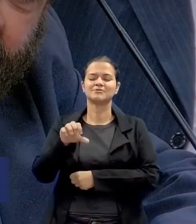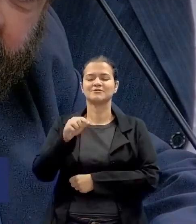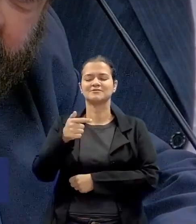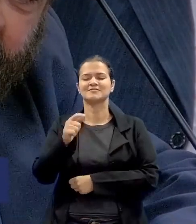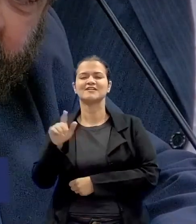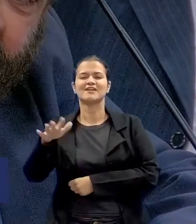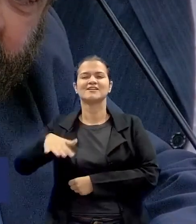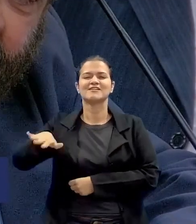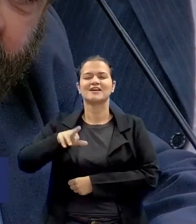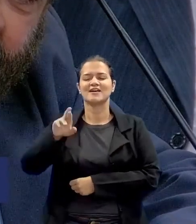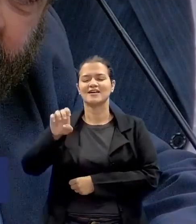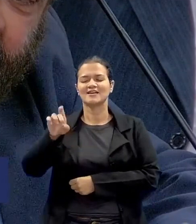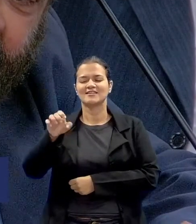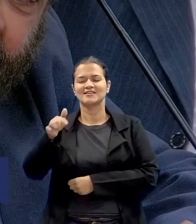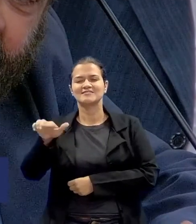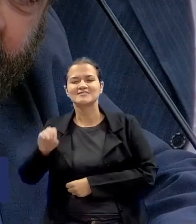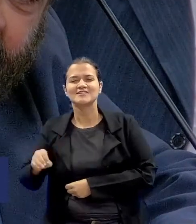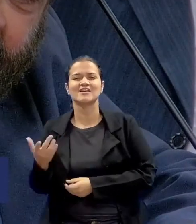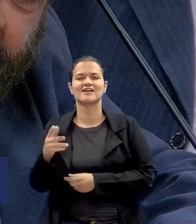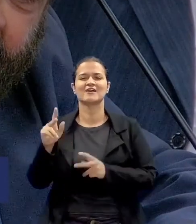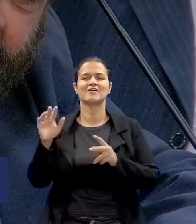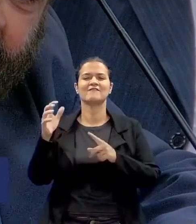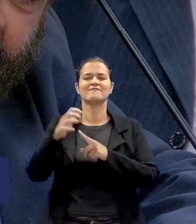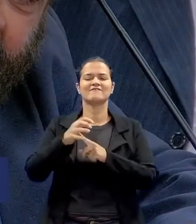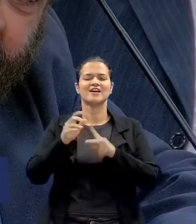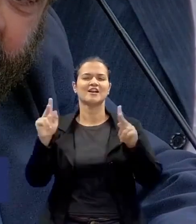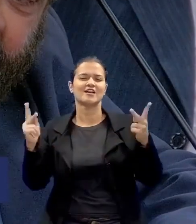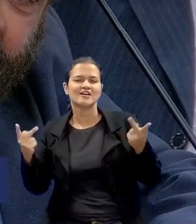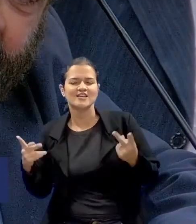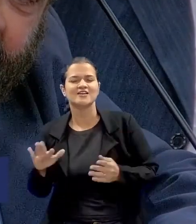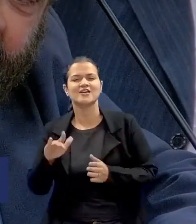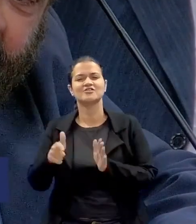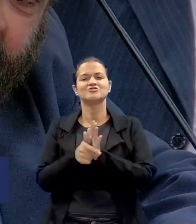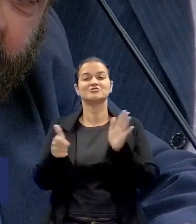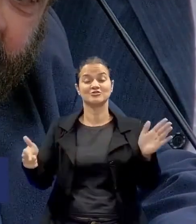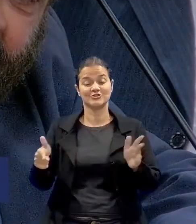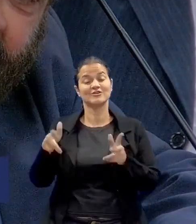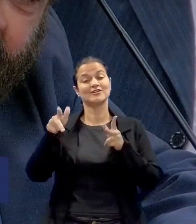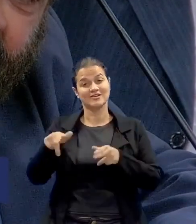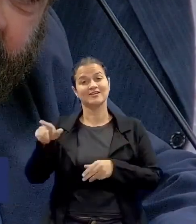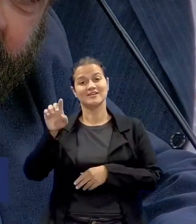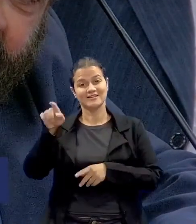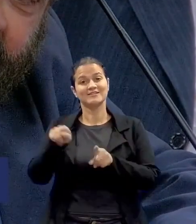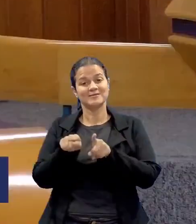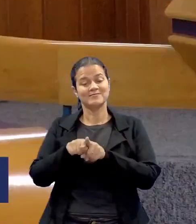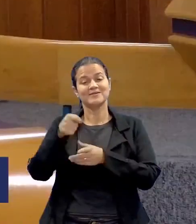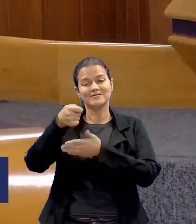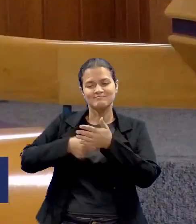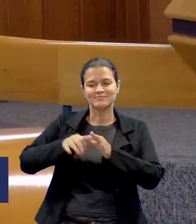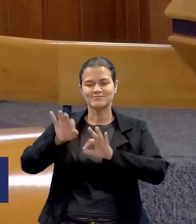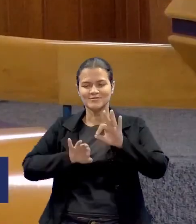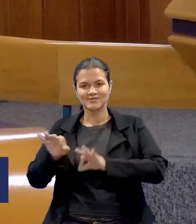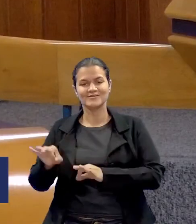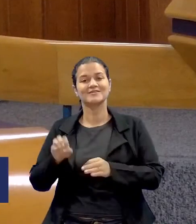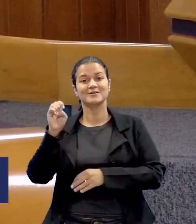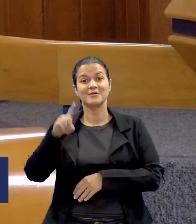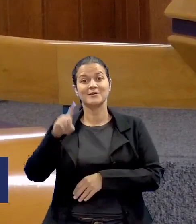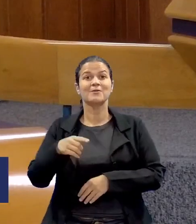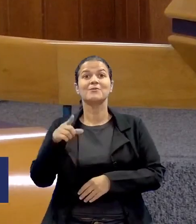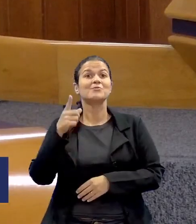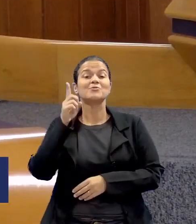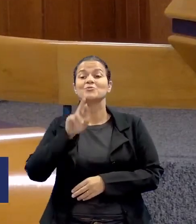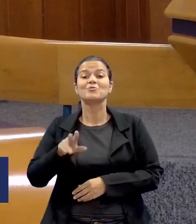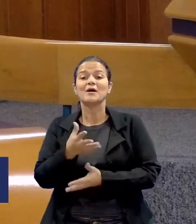Redenção, é Feira Hippie, é o Opalão, é o jornal do qual também ele é editor. E olha que momento rico. Não é o número de